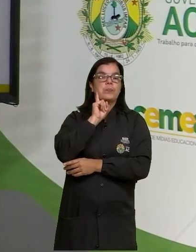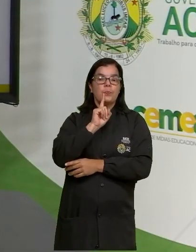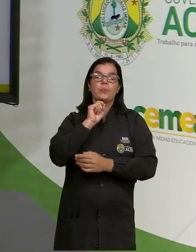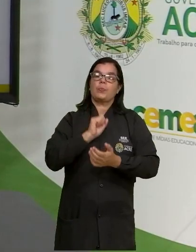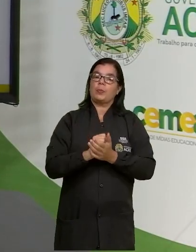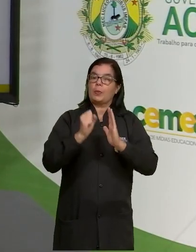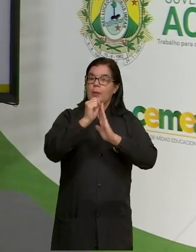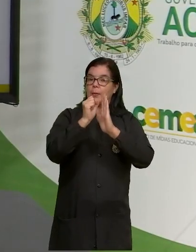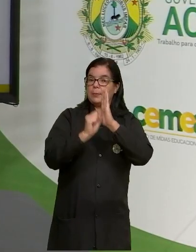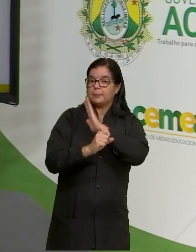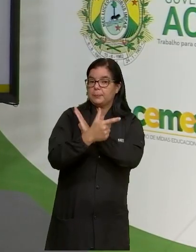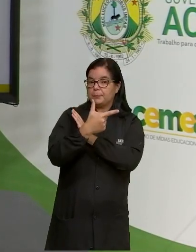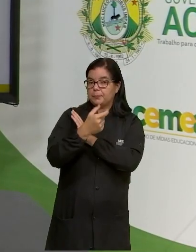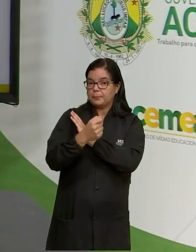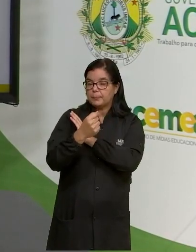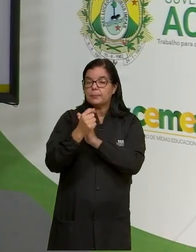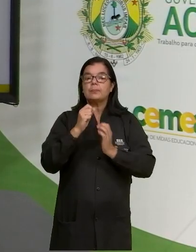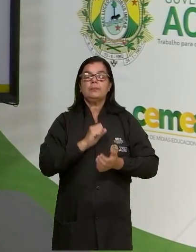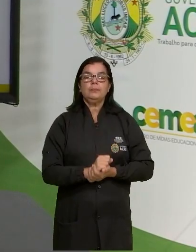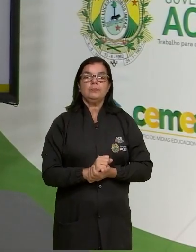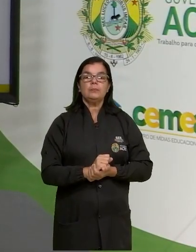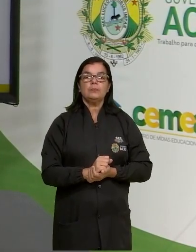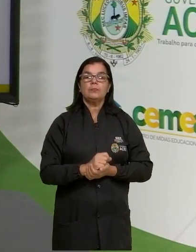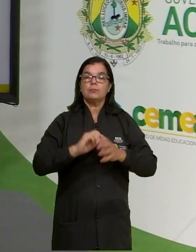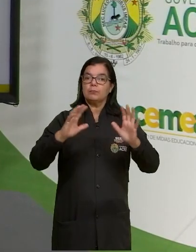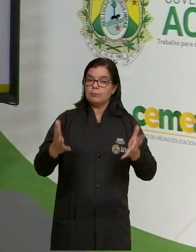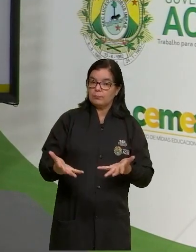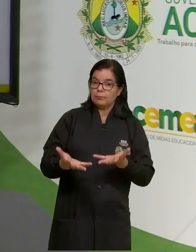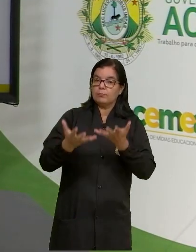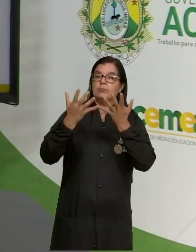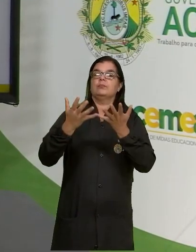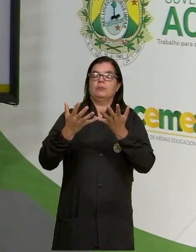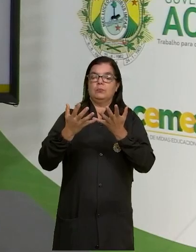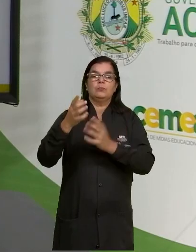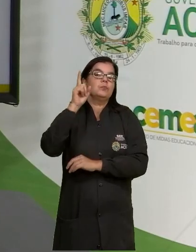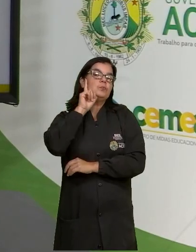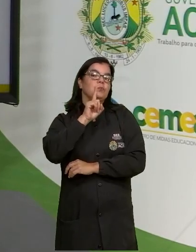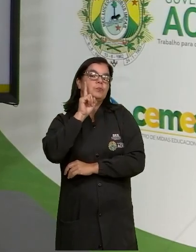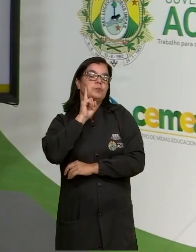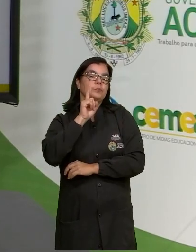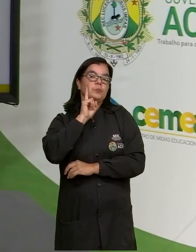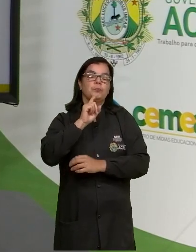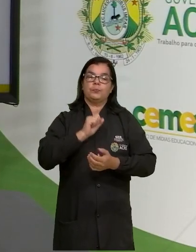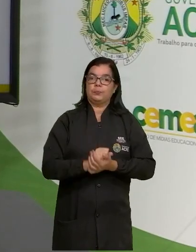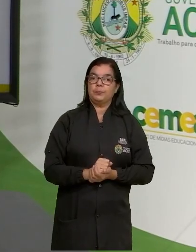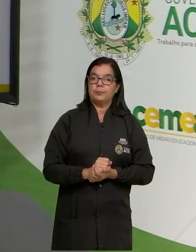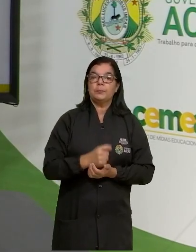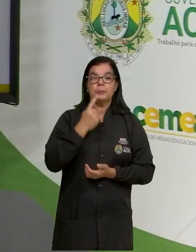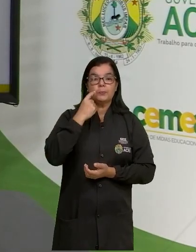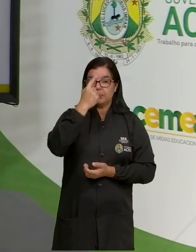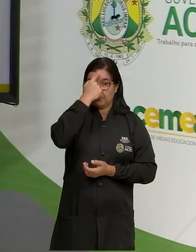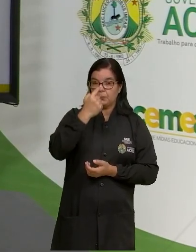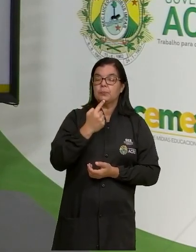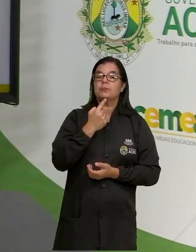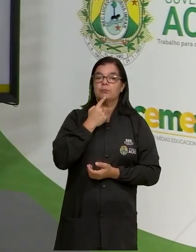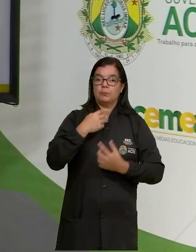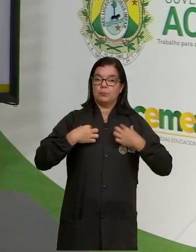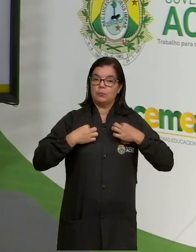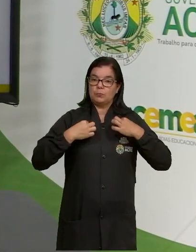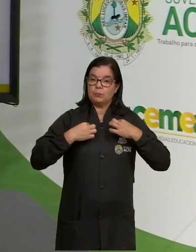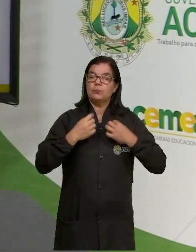no século XX, para enaltecer os Estados Unidos. Você vê que as imagens da roupa